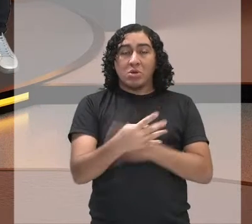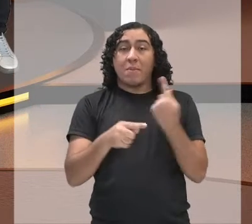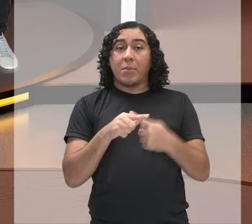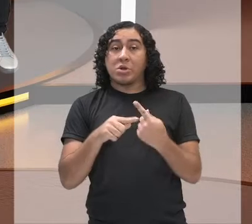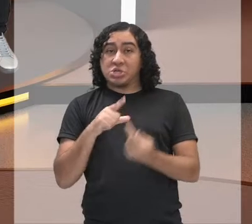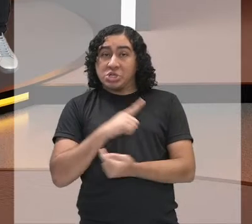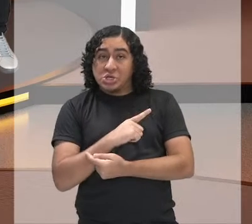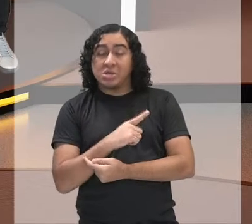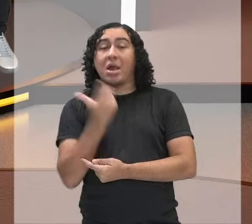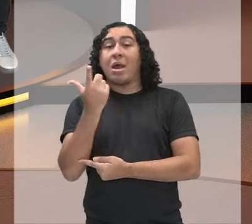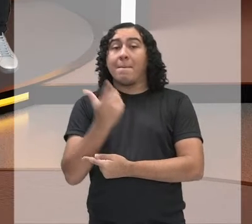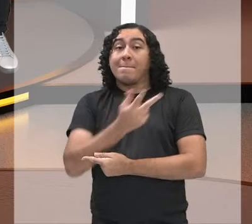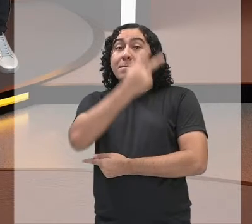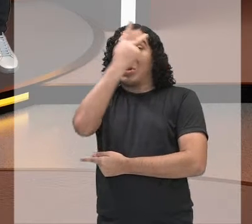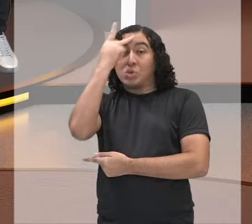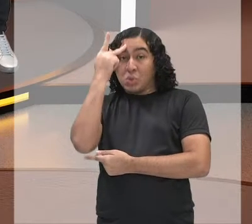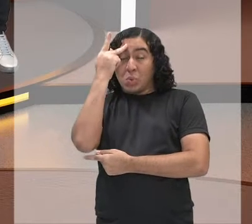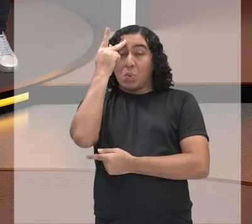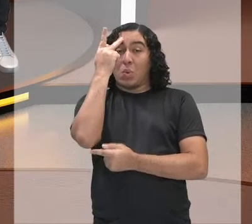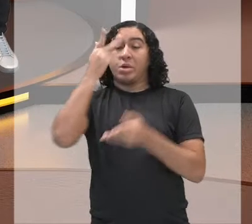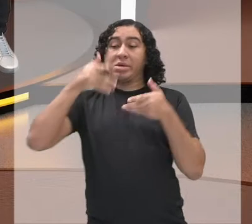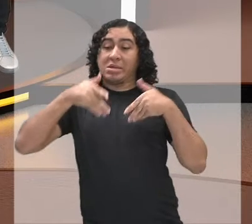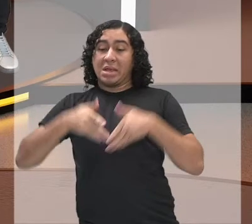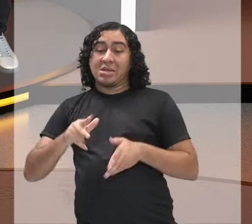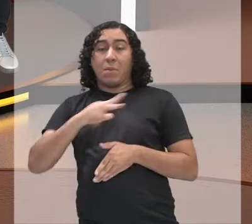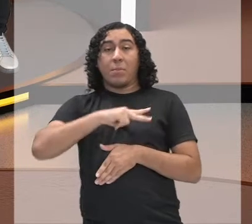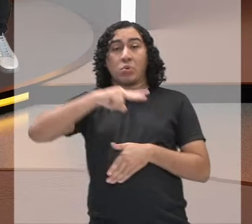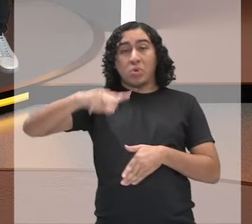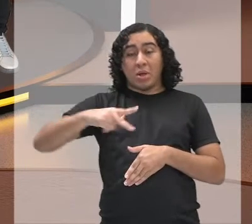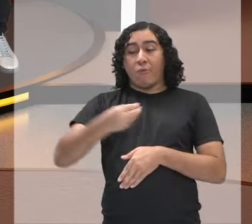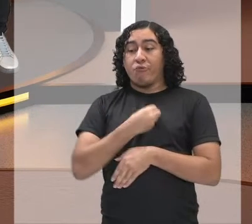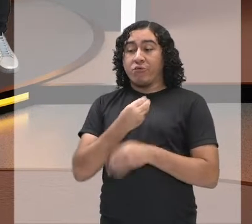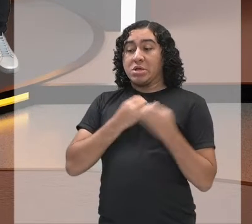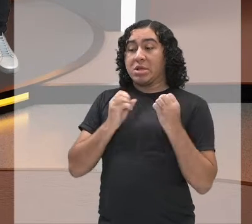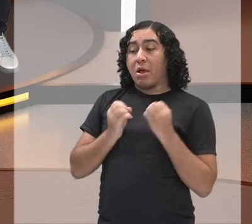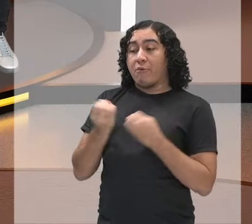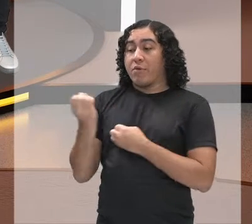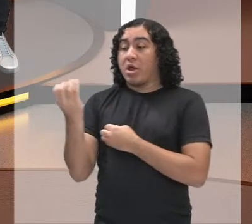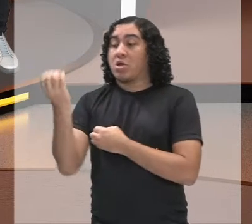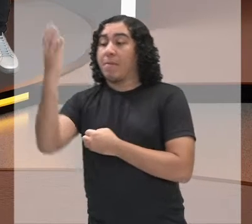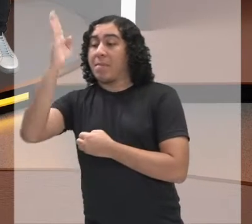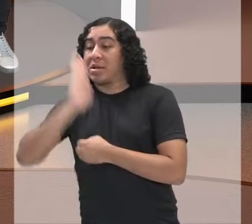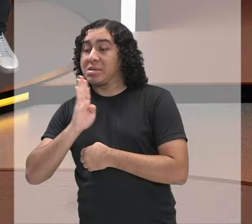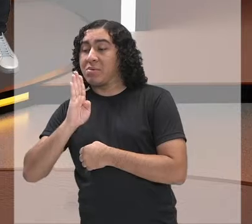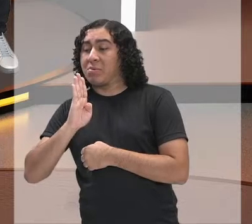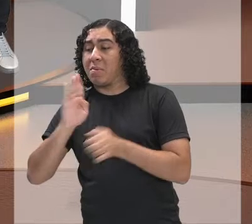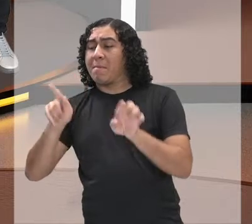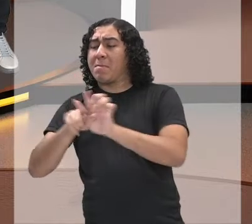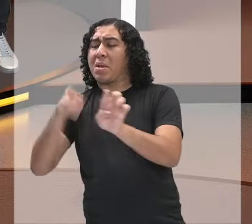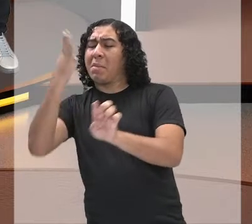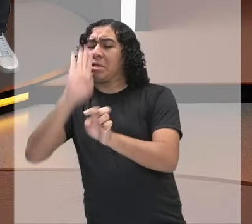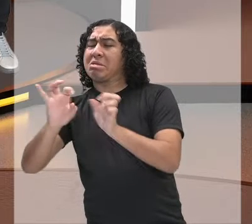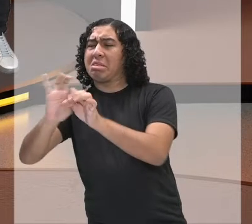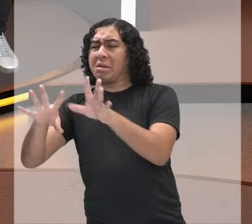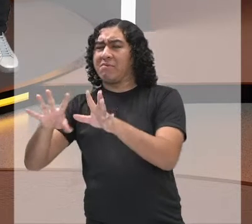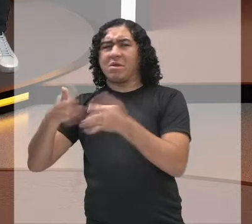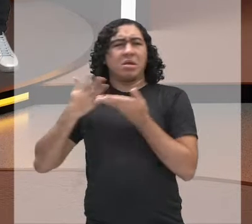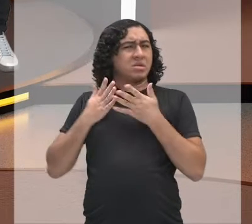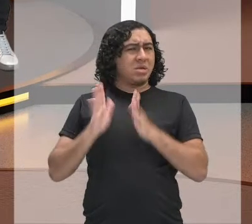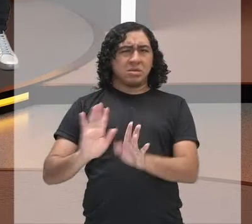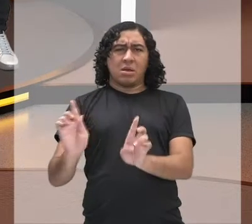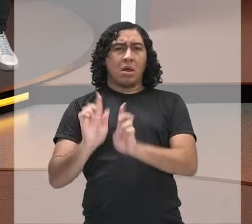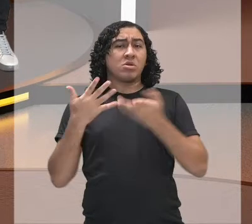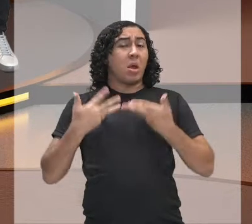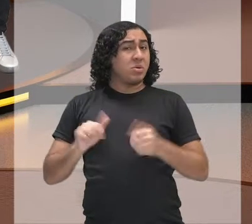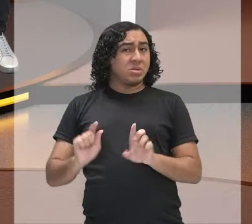né? E esses portugueses que estavam aqui não aceitaram a chamada independência, não quiseram ficar, né, que o Brasil se